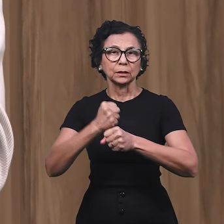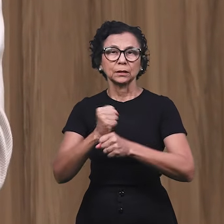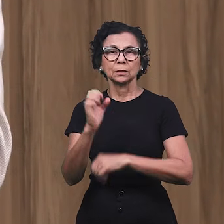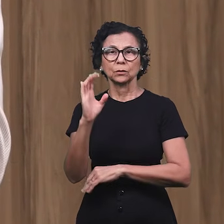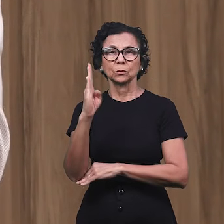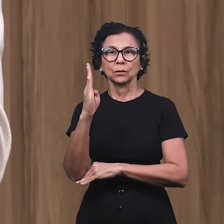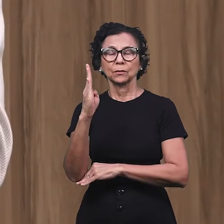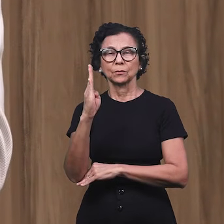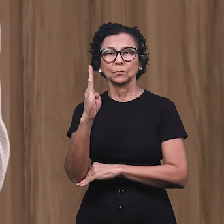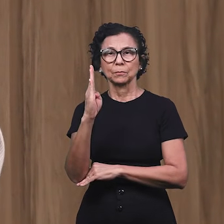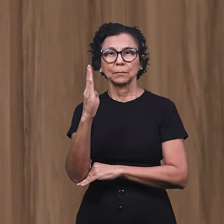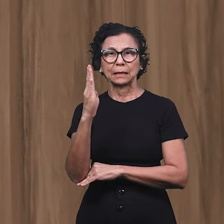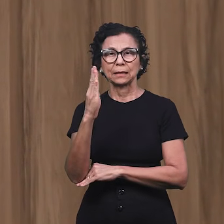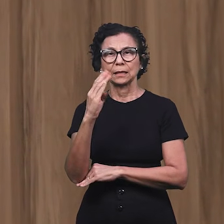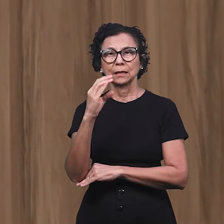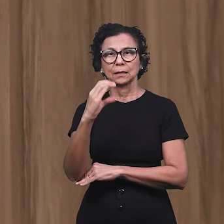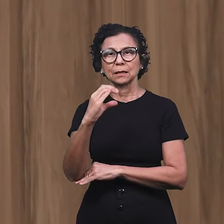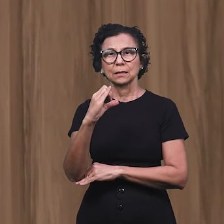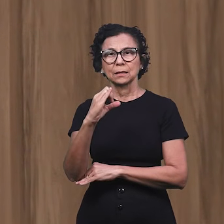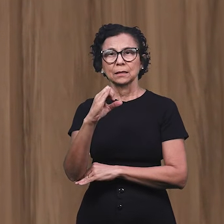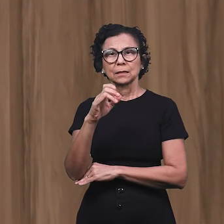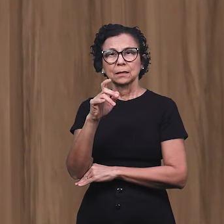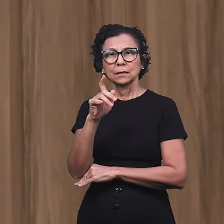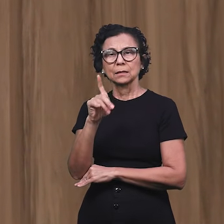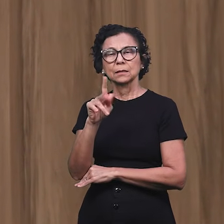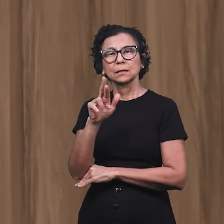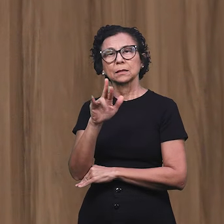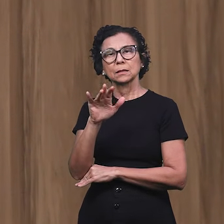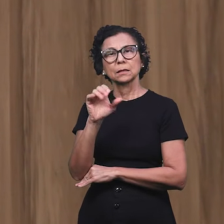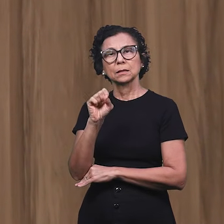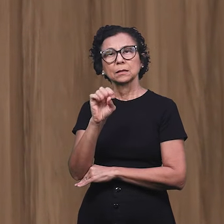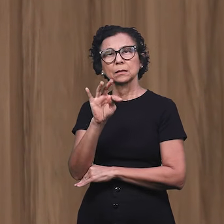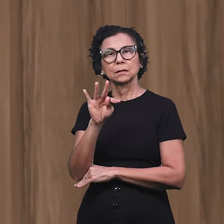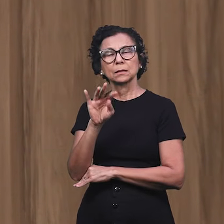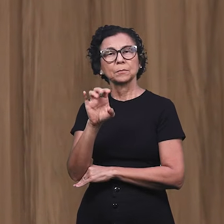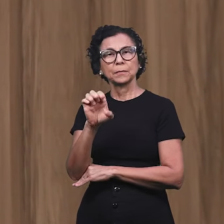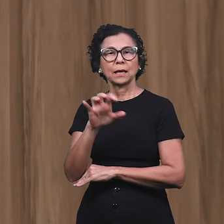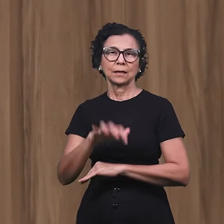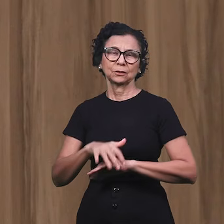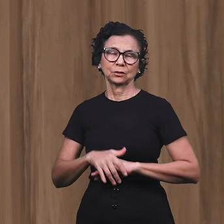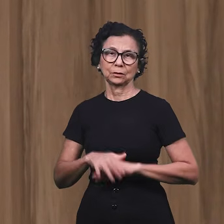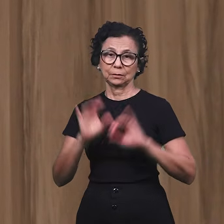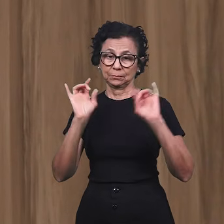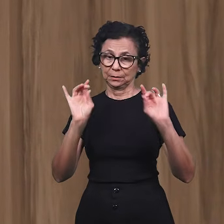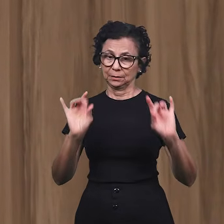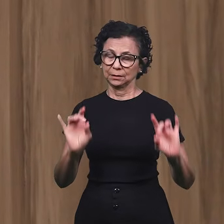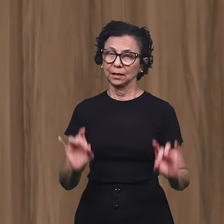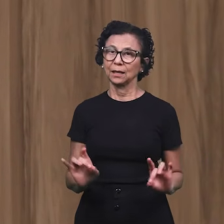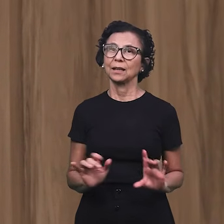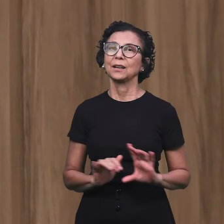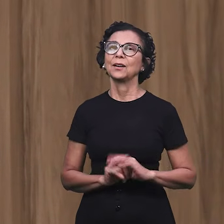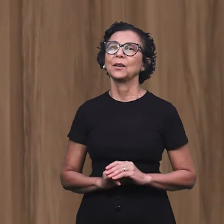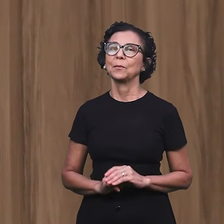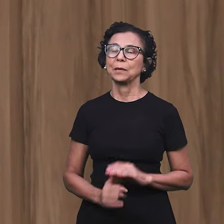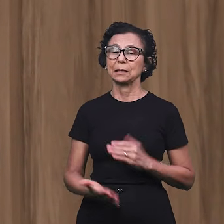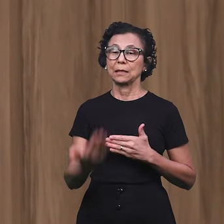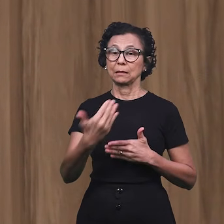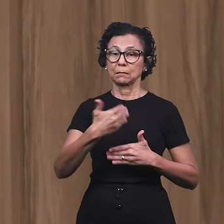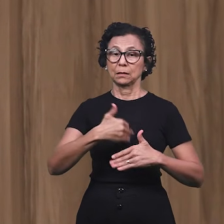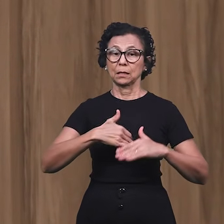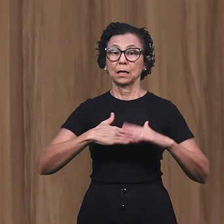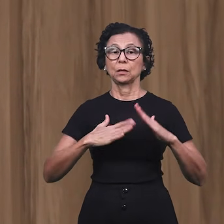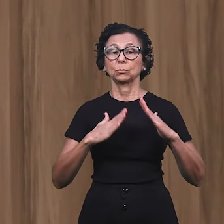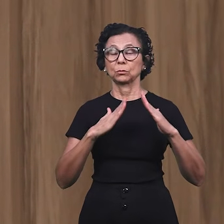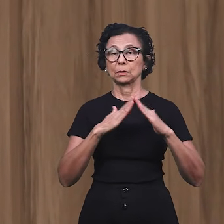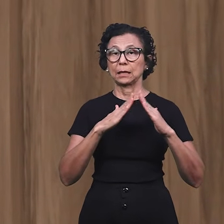refinada. Então, esse cheiro agradável é um ambiente, é uma casa que tem um ambiente bom. É uma casa